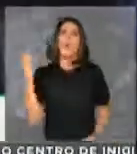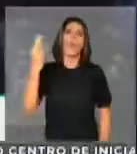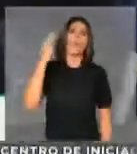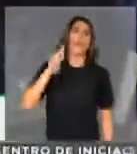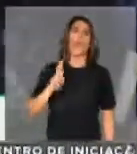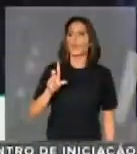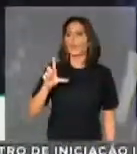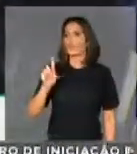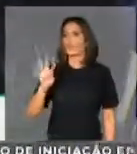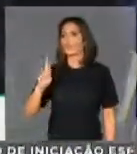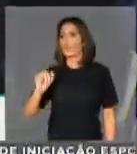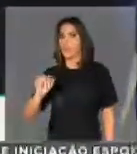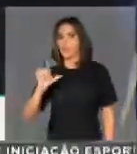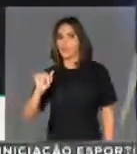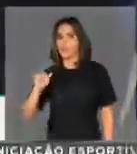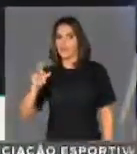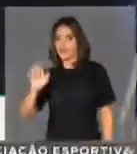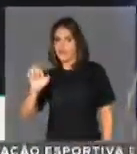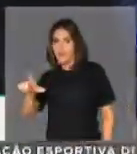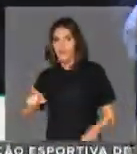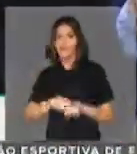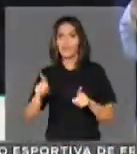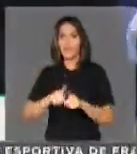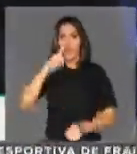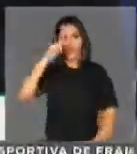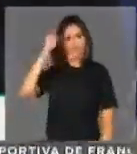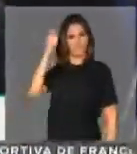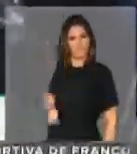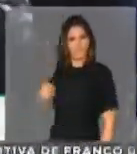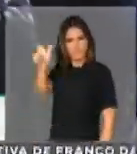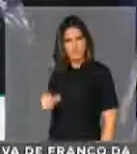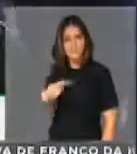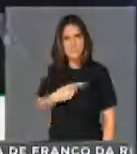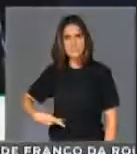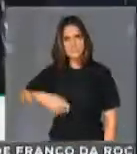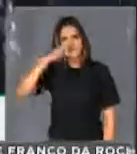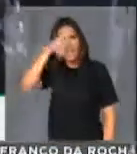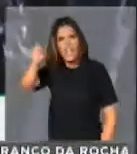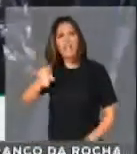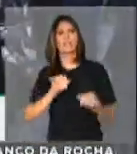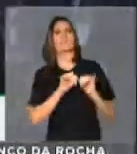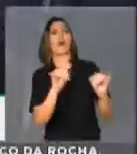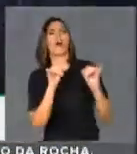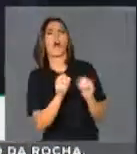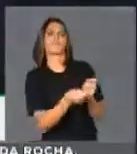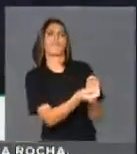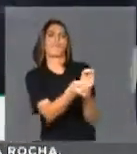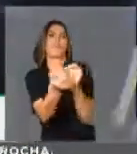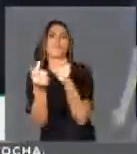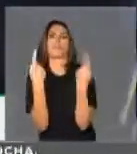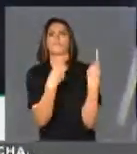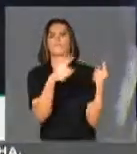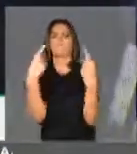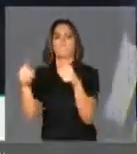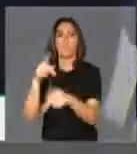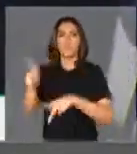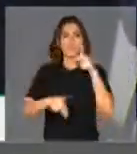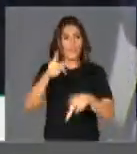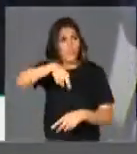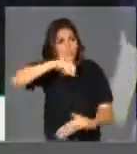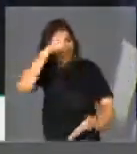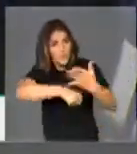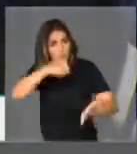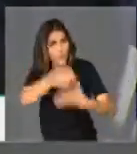com o autoritarismo do governo Bolsonaro. Um presidente que debocha e desrespeita dos brasileiros que lutam para salvar o